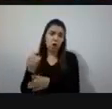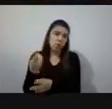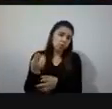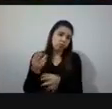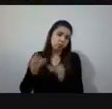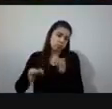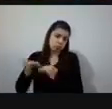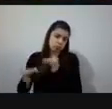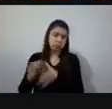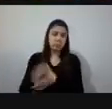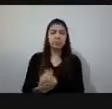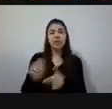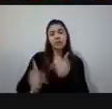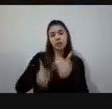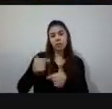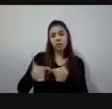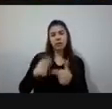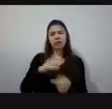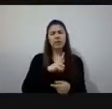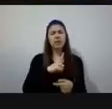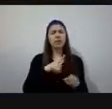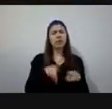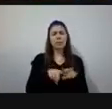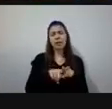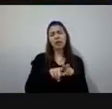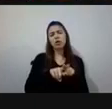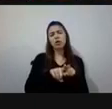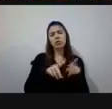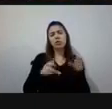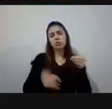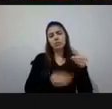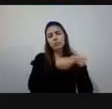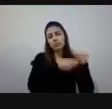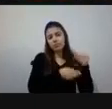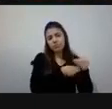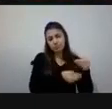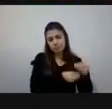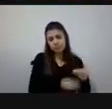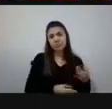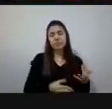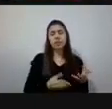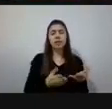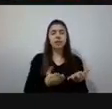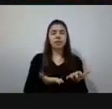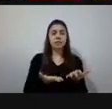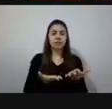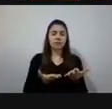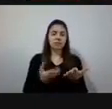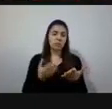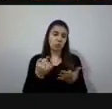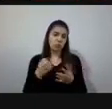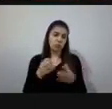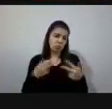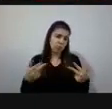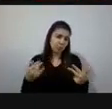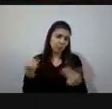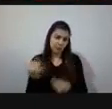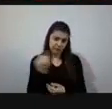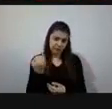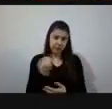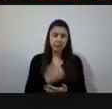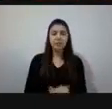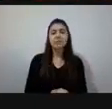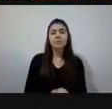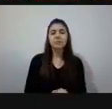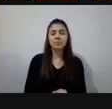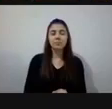depois a gente pode ler antes de finalizar, mas pontuando algumas coisas interessantes para serem ditas. Passo a palavra, então,